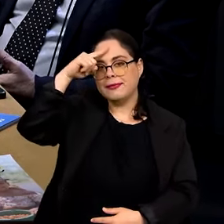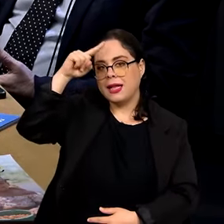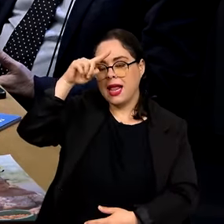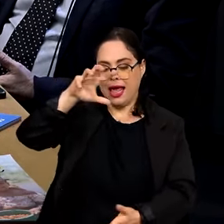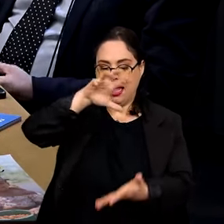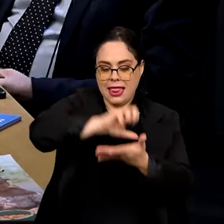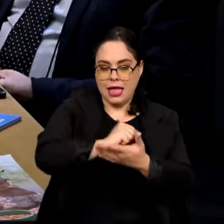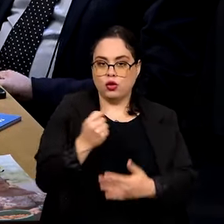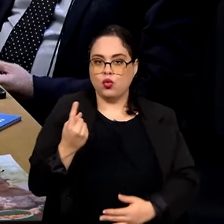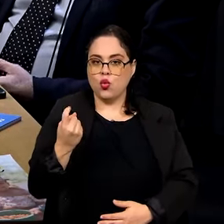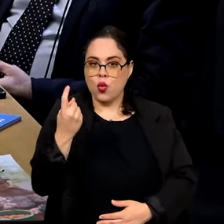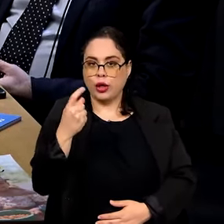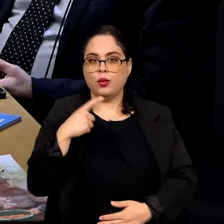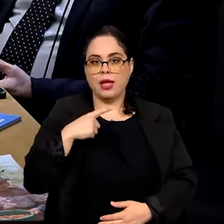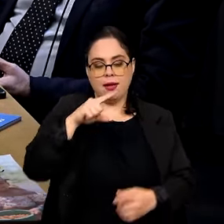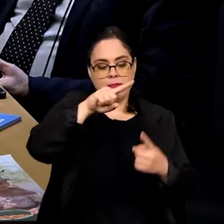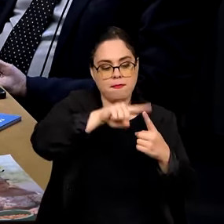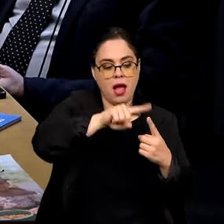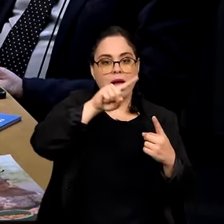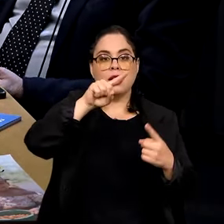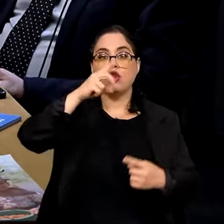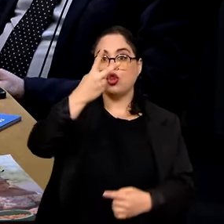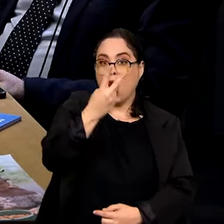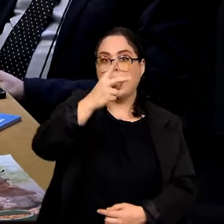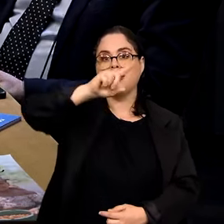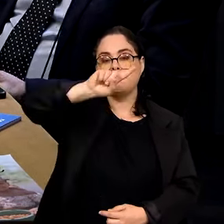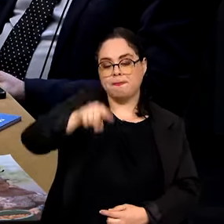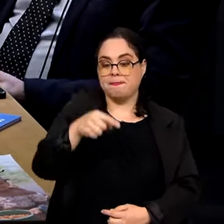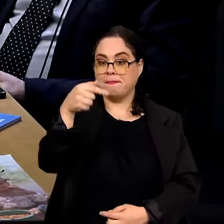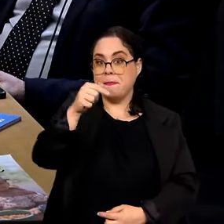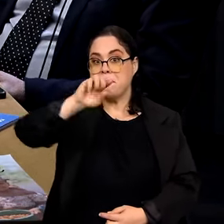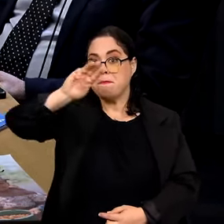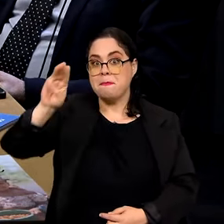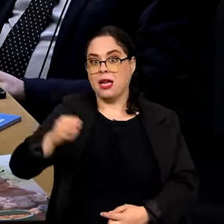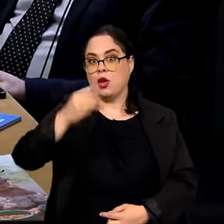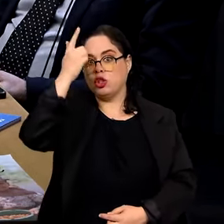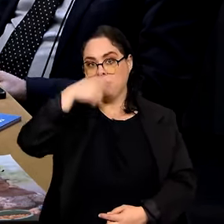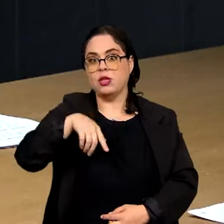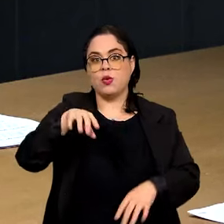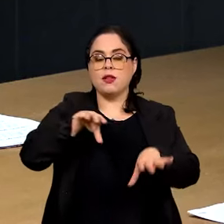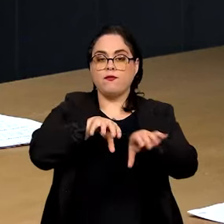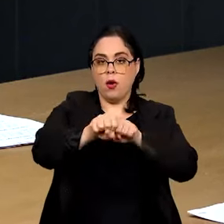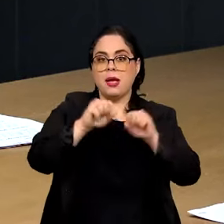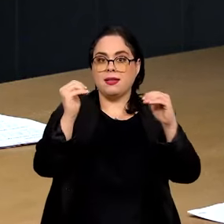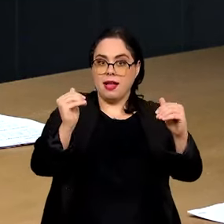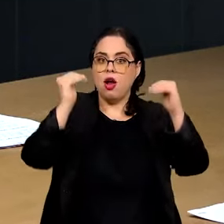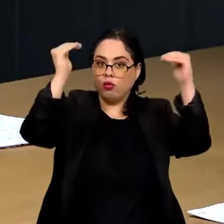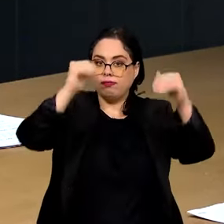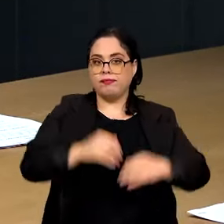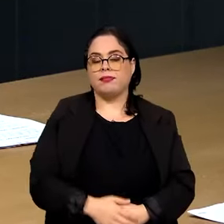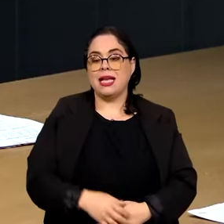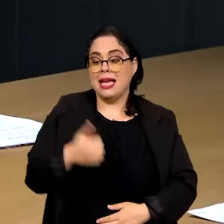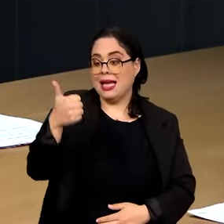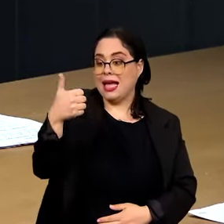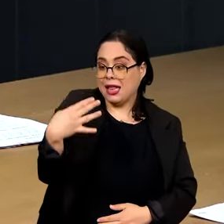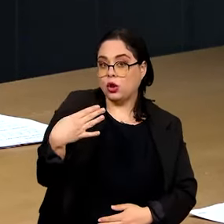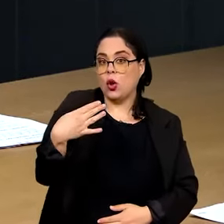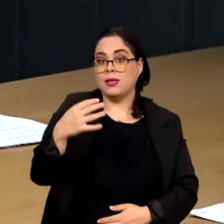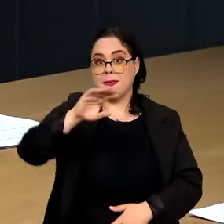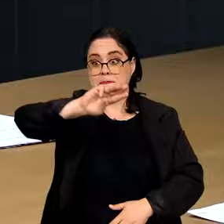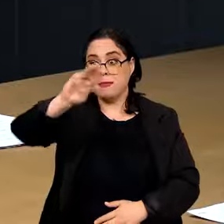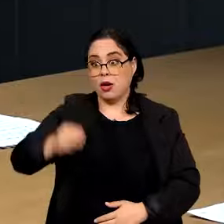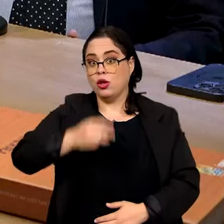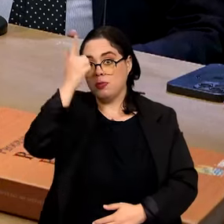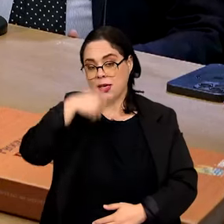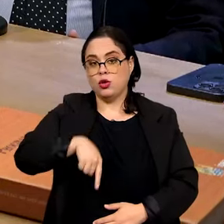né Porque só para lembrar que o cadastro único tem 2.7 milhões de pessoas com nível superior tem